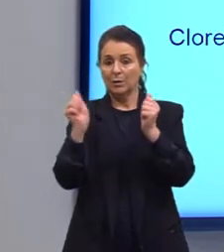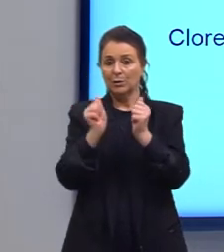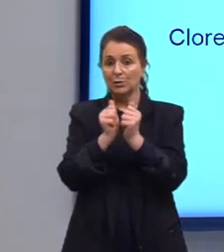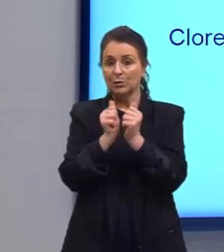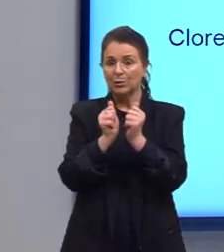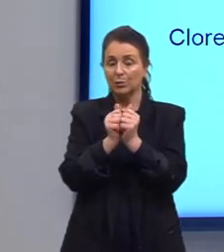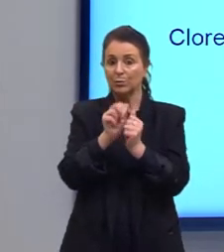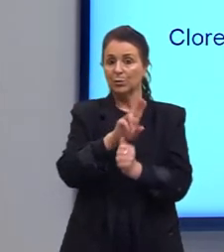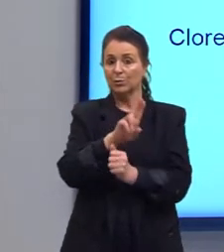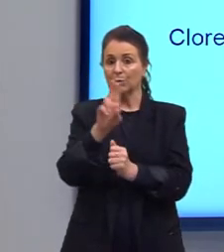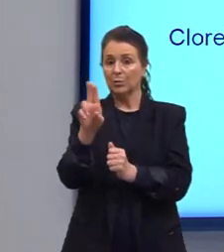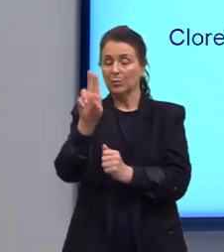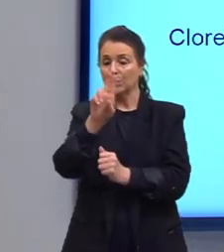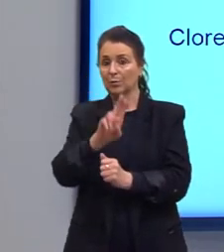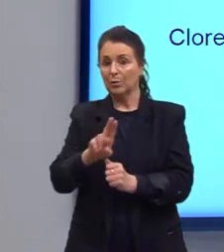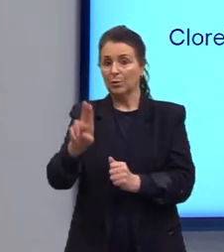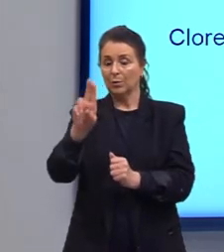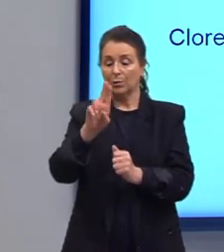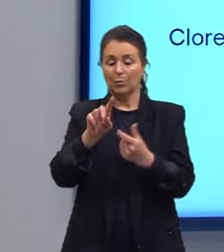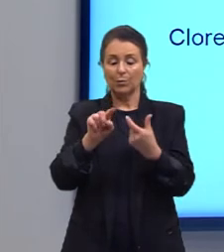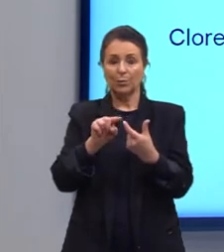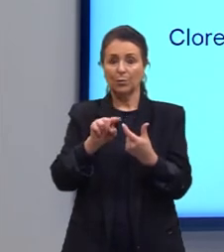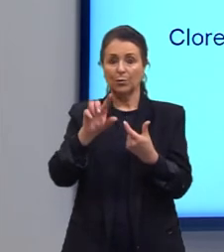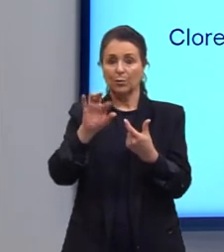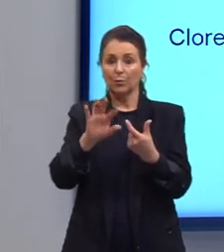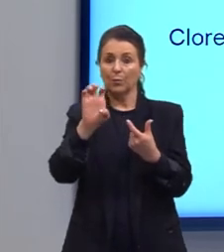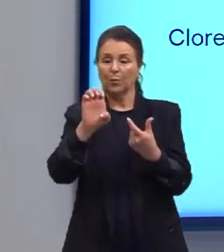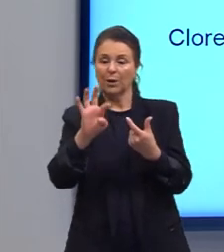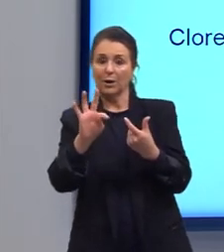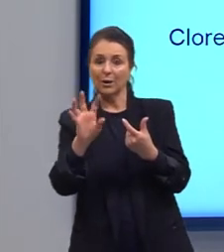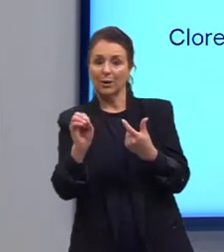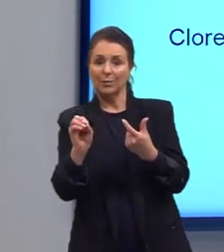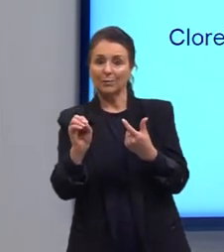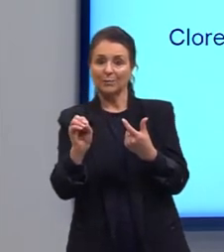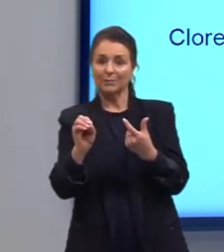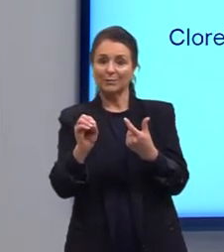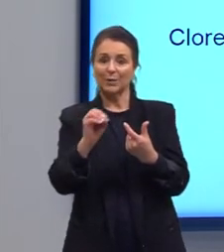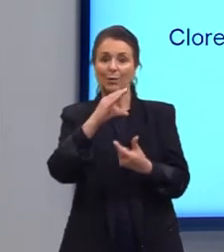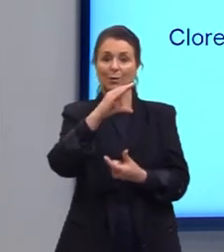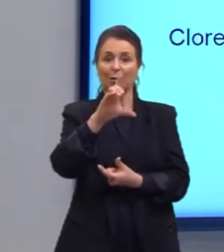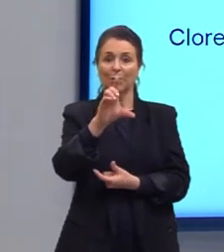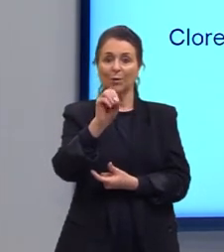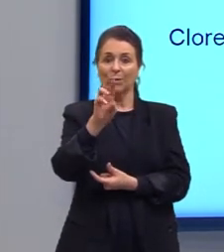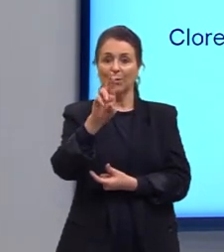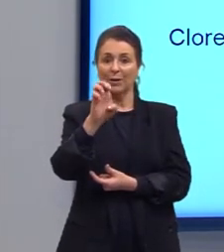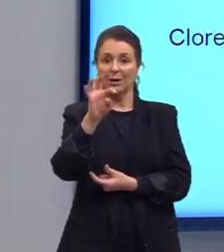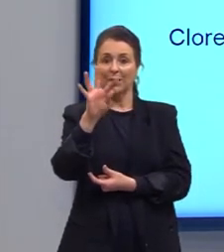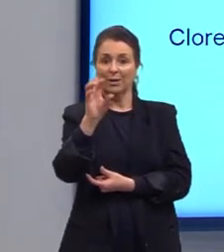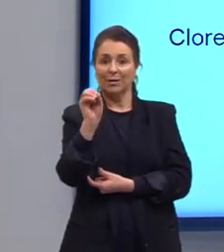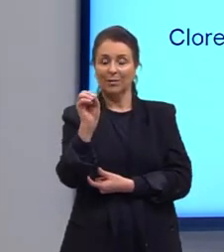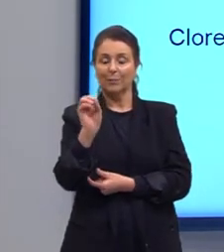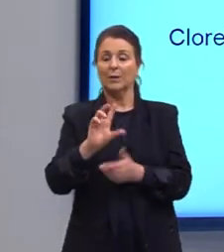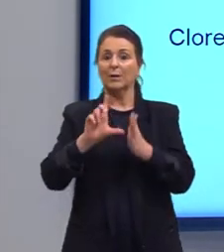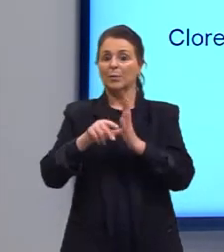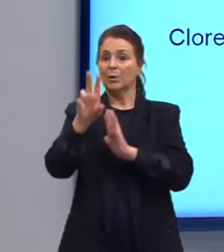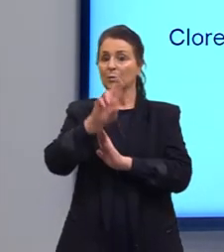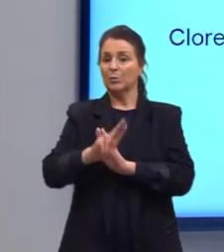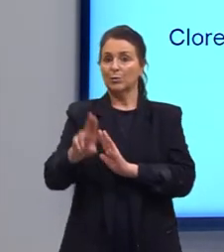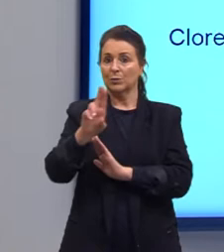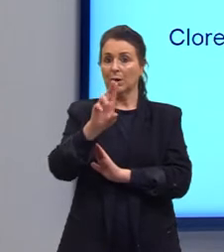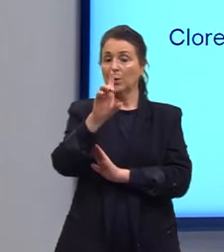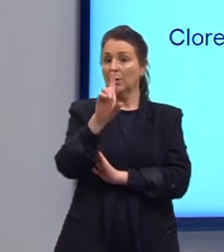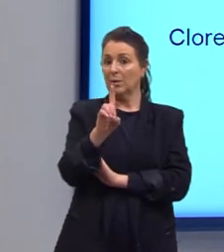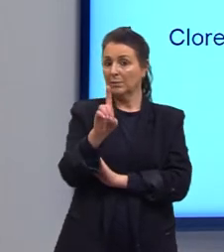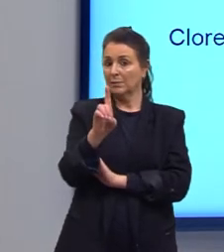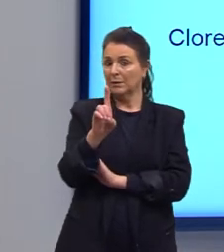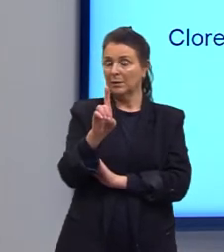lojane eu vou utilizar a terminação eto então é claro cloreto depois eu vou utilizar mais o d então